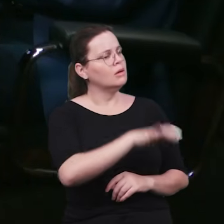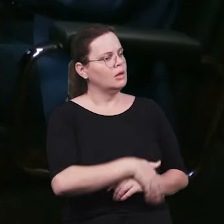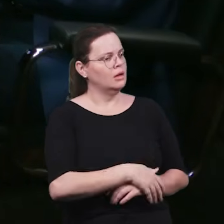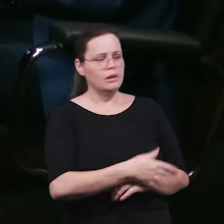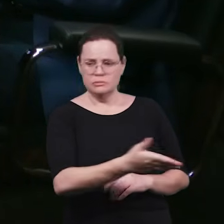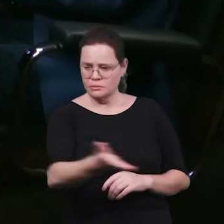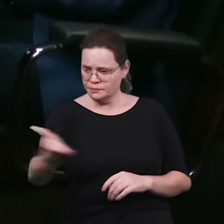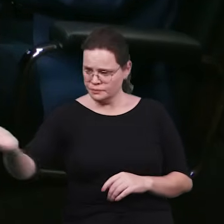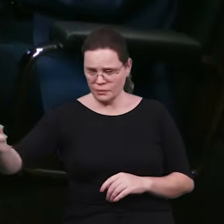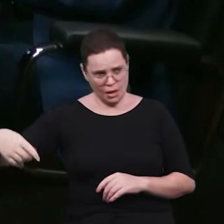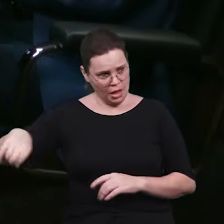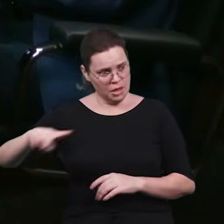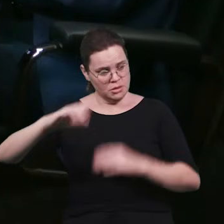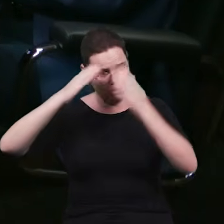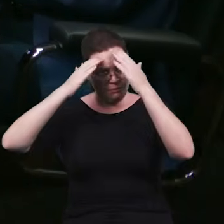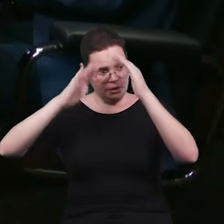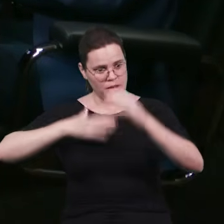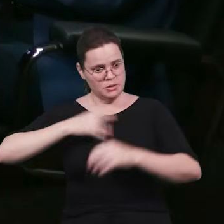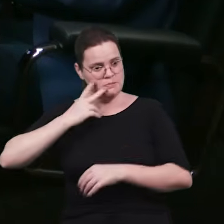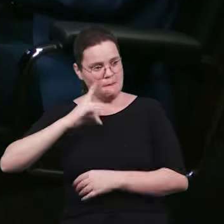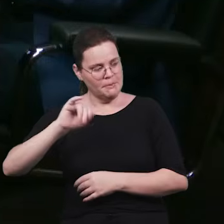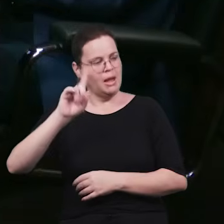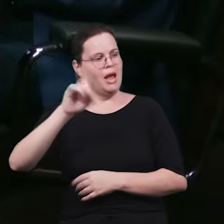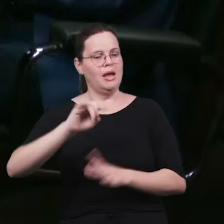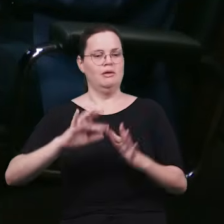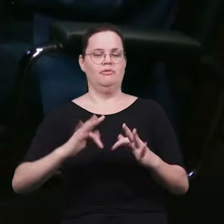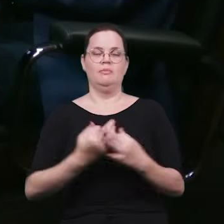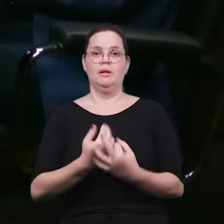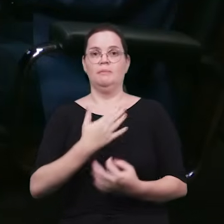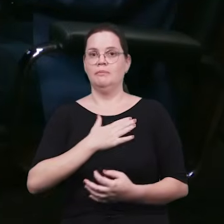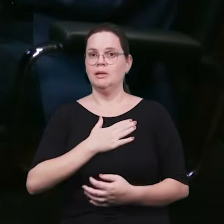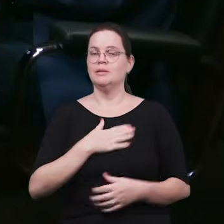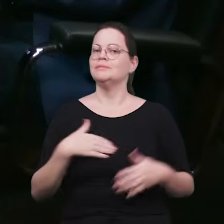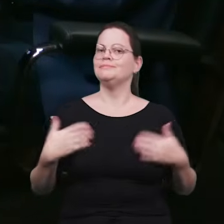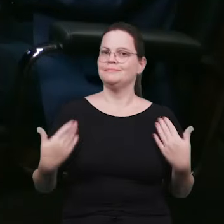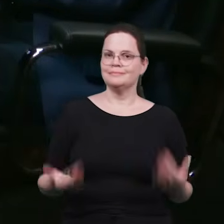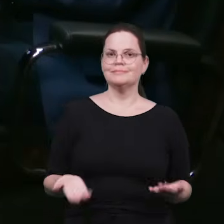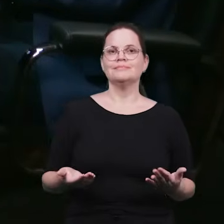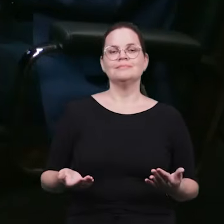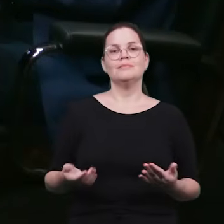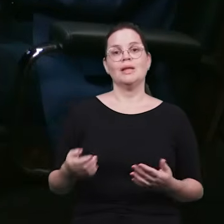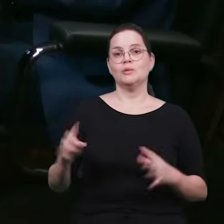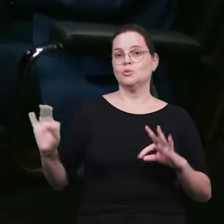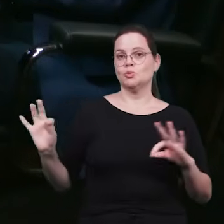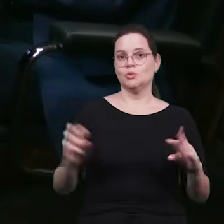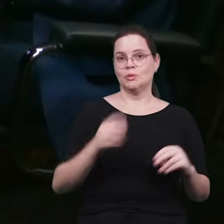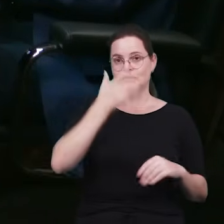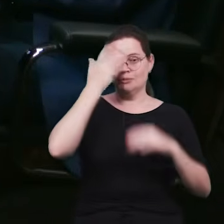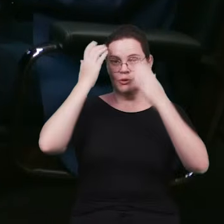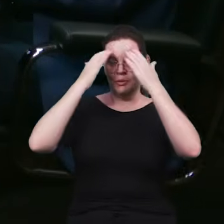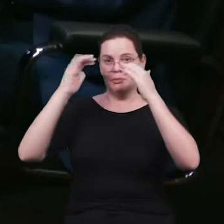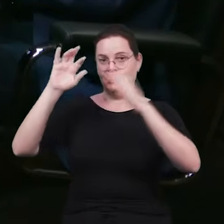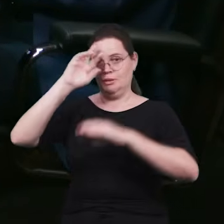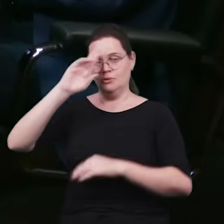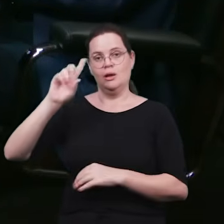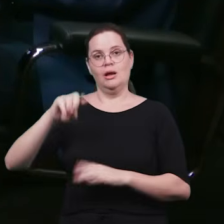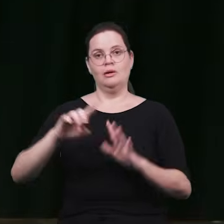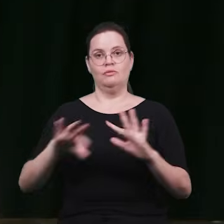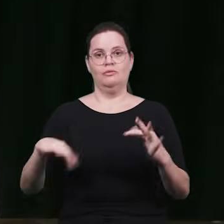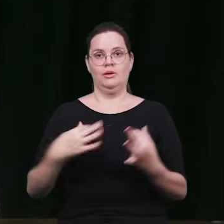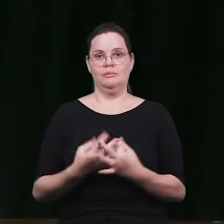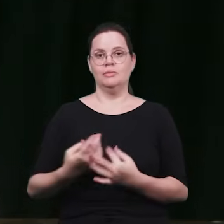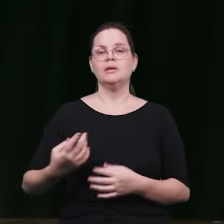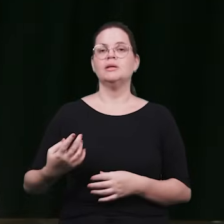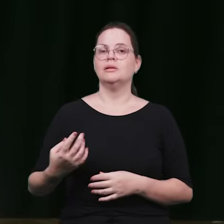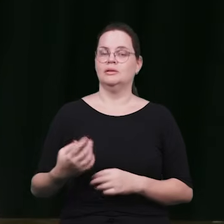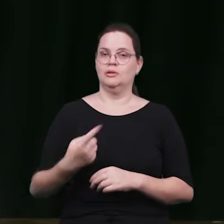exatamente. Então, é importante nós entendermos assim aqui. Então, nós, agora vamos ver o profético. O Senhor nos comissionou